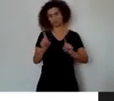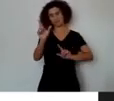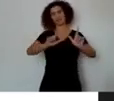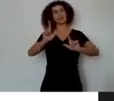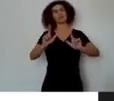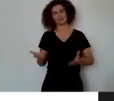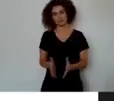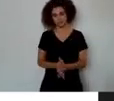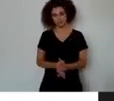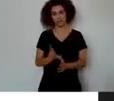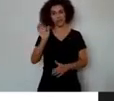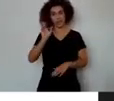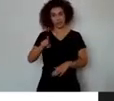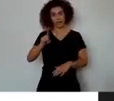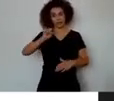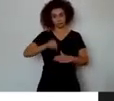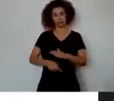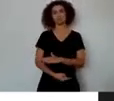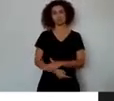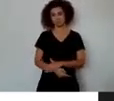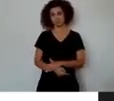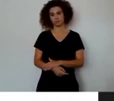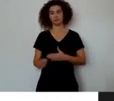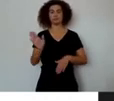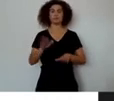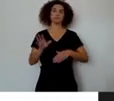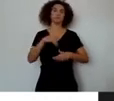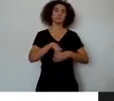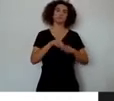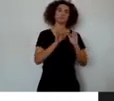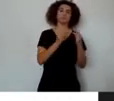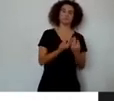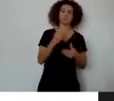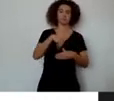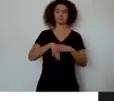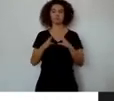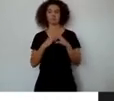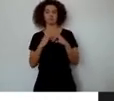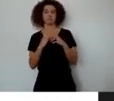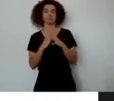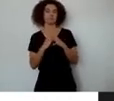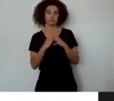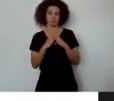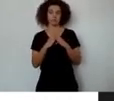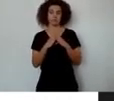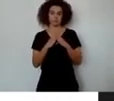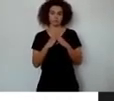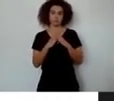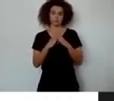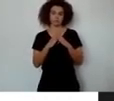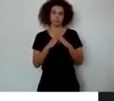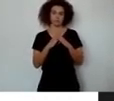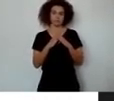uma construção que às vezes vai estar nas nossas famílias, né, nos grupos onde a gente está, e aí não é questão de classe só, né, a gente